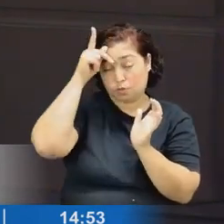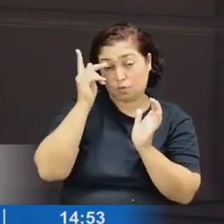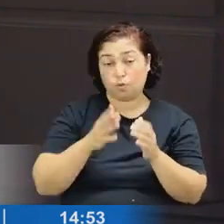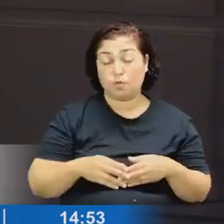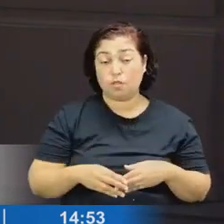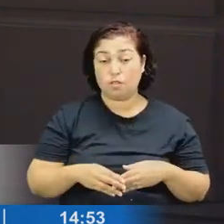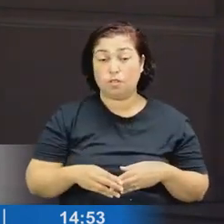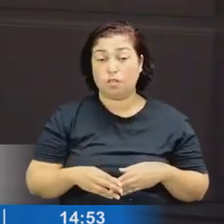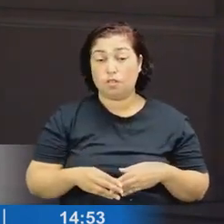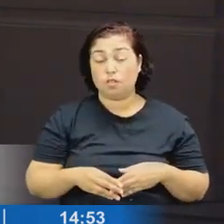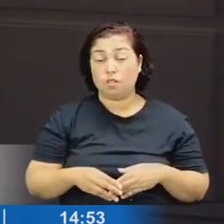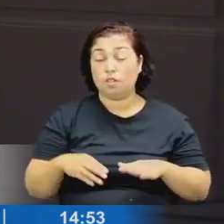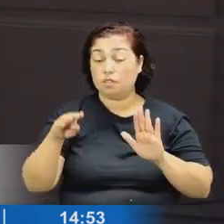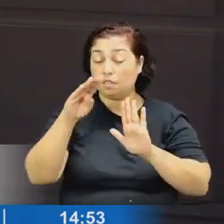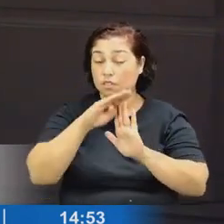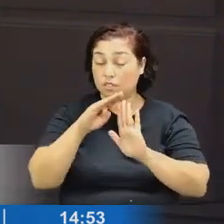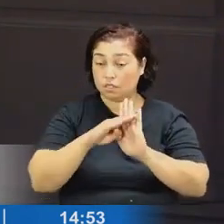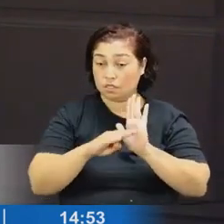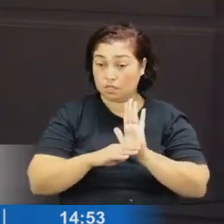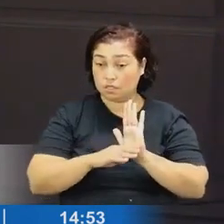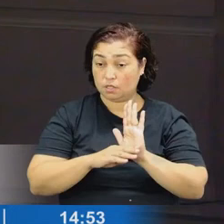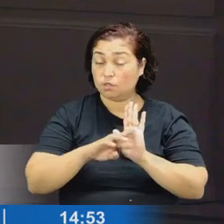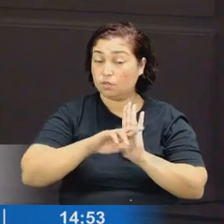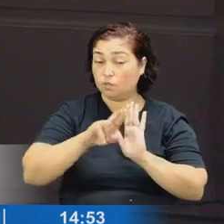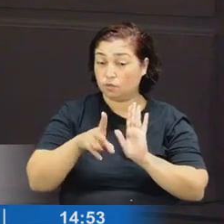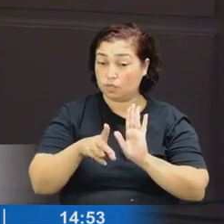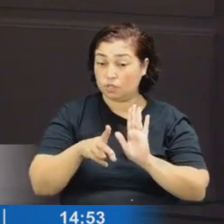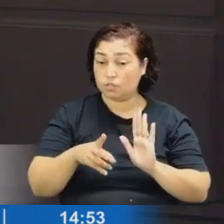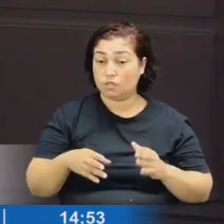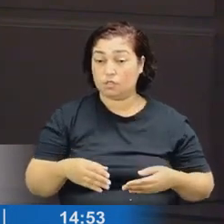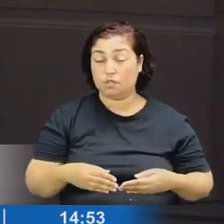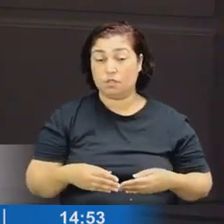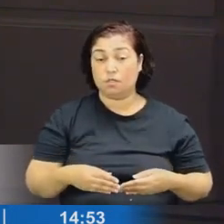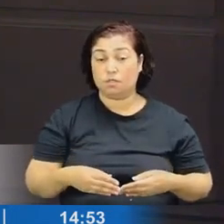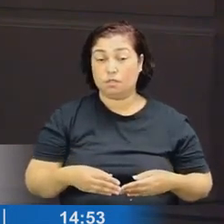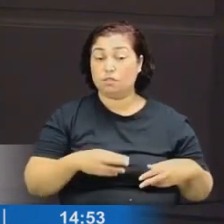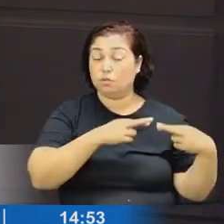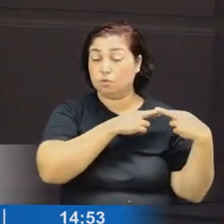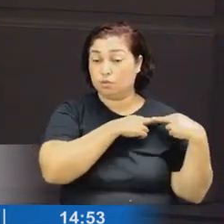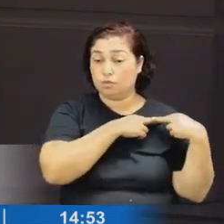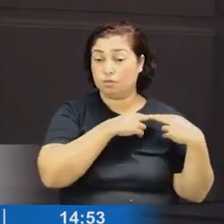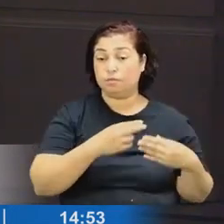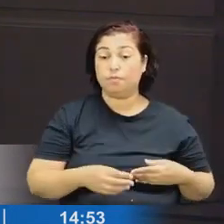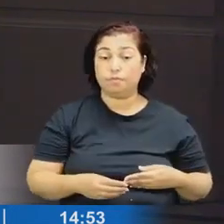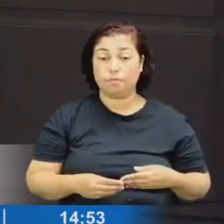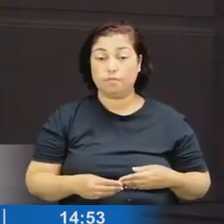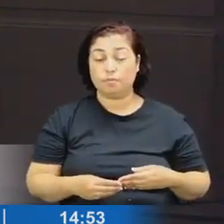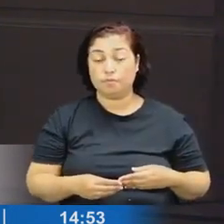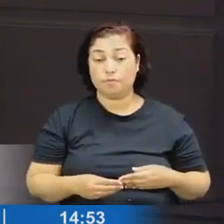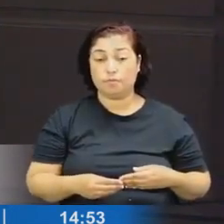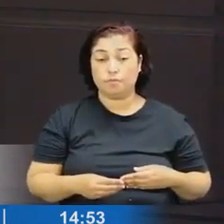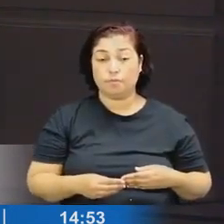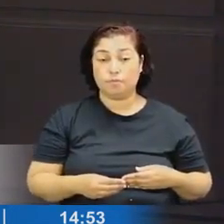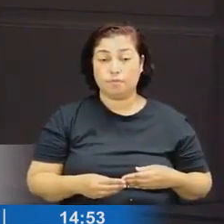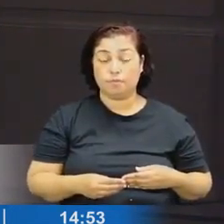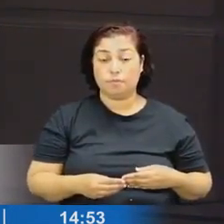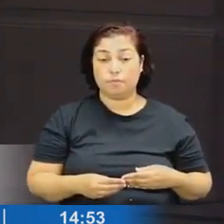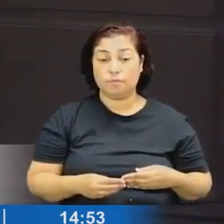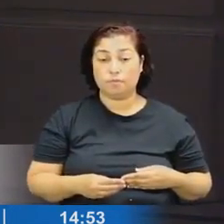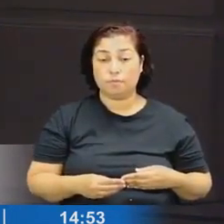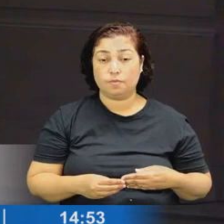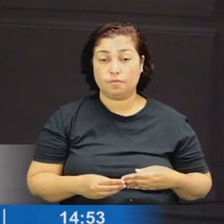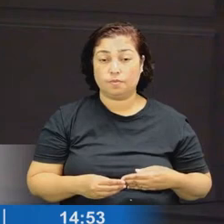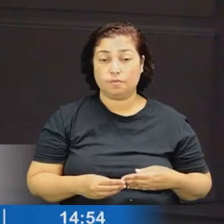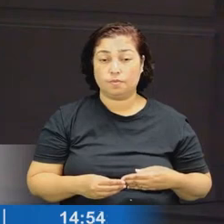você tem categorias de liderança categoria de liderança você tem que a gente o que na